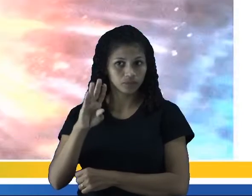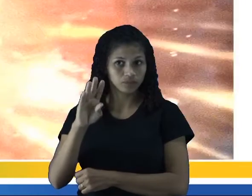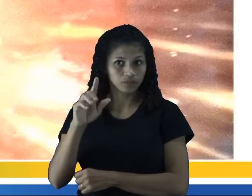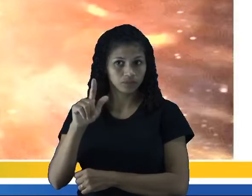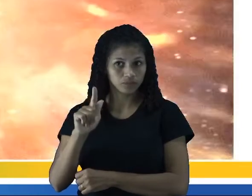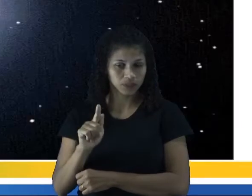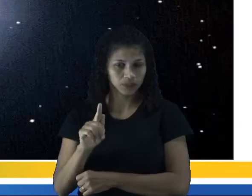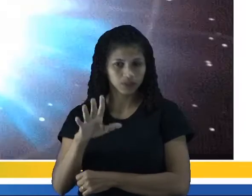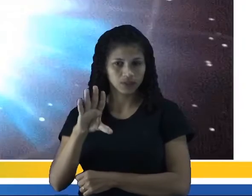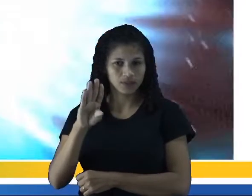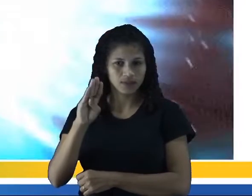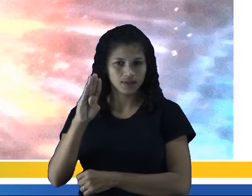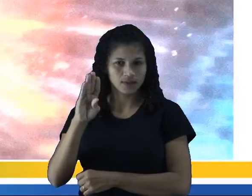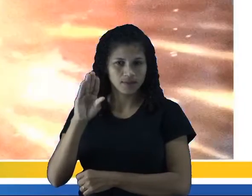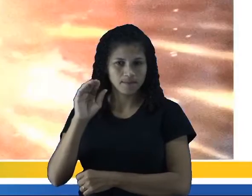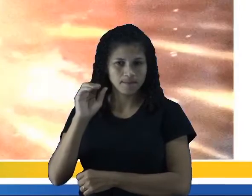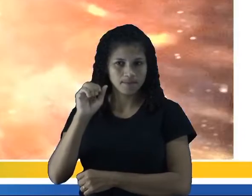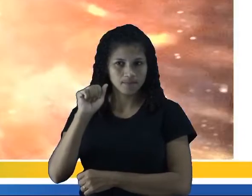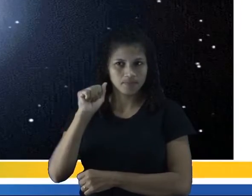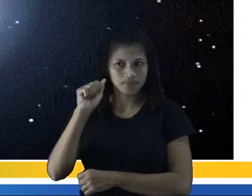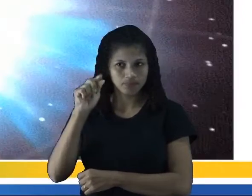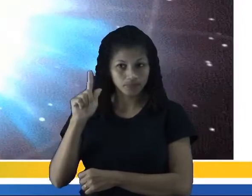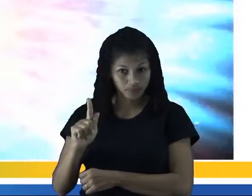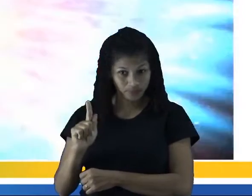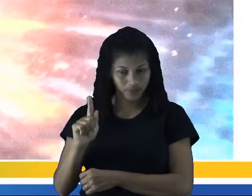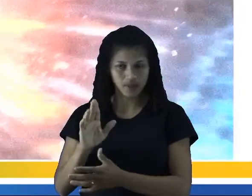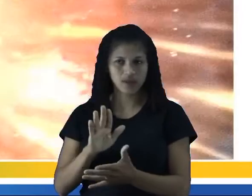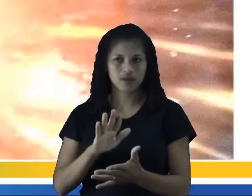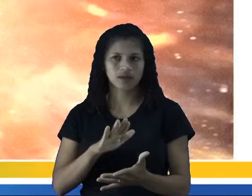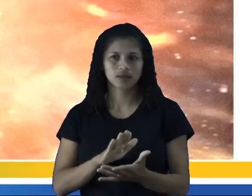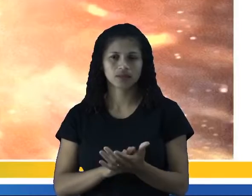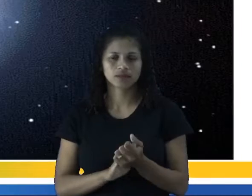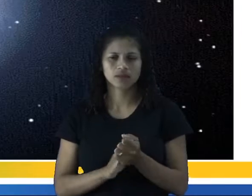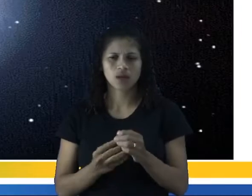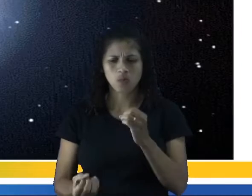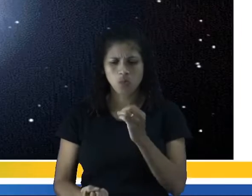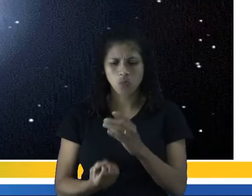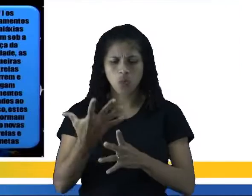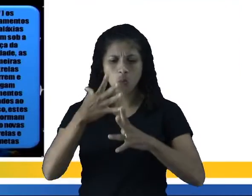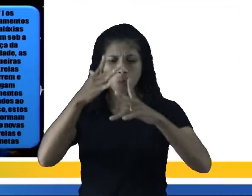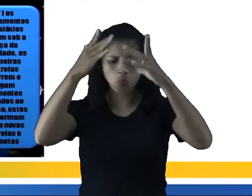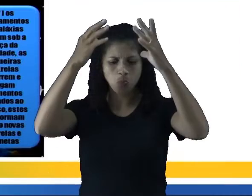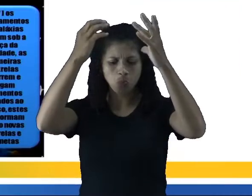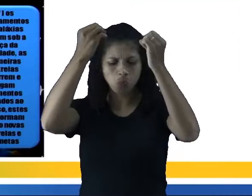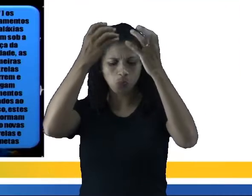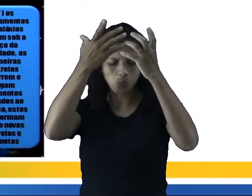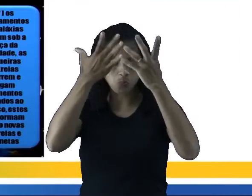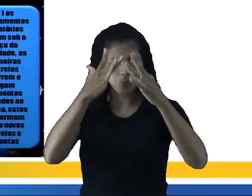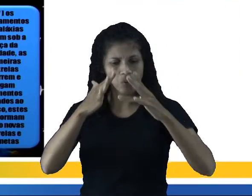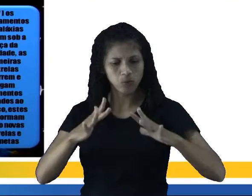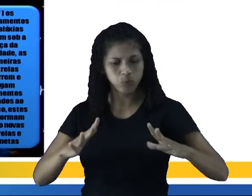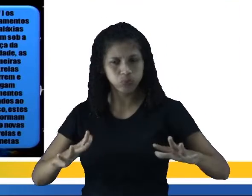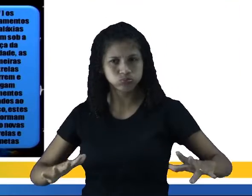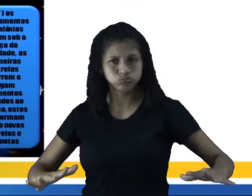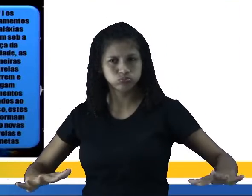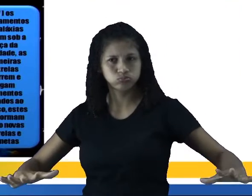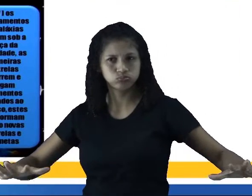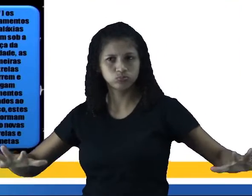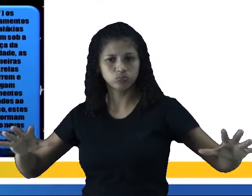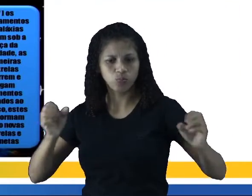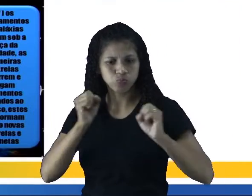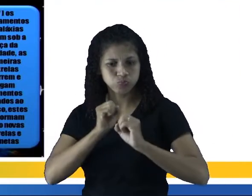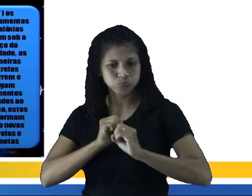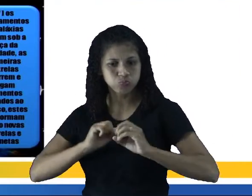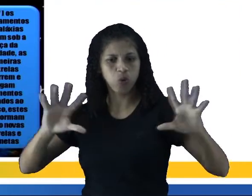né? Numa das teorias ali da evolução, né? Da criação de todas as coisas. Então, na teoria do Big